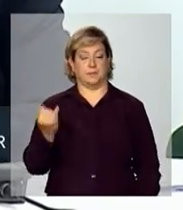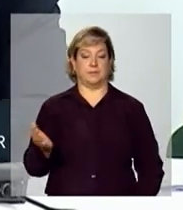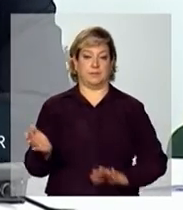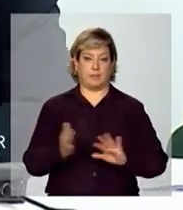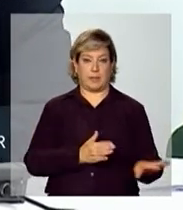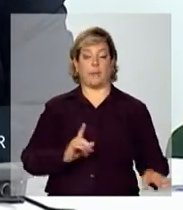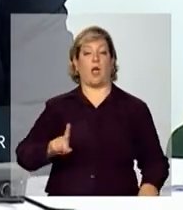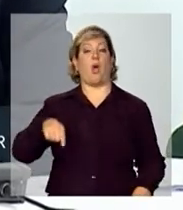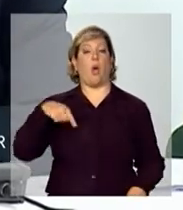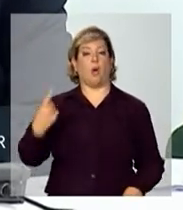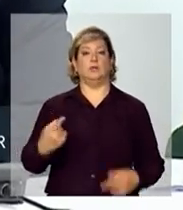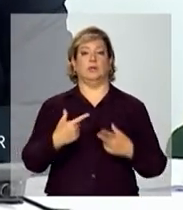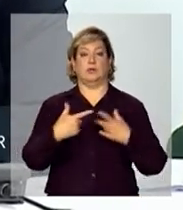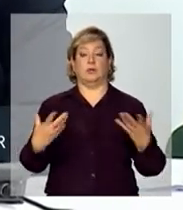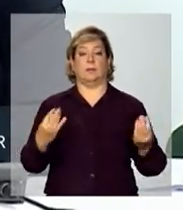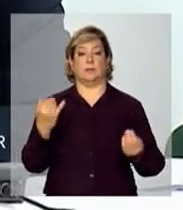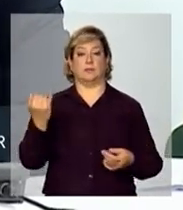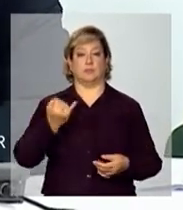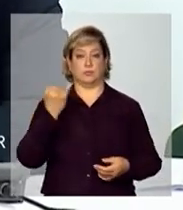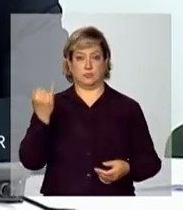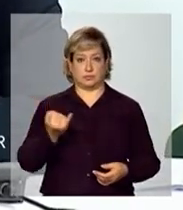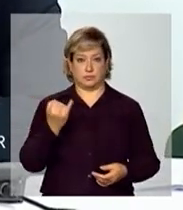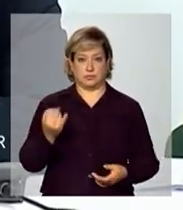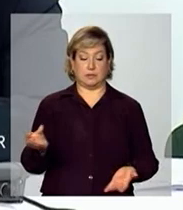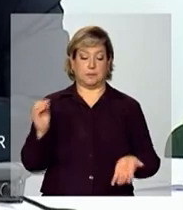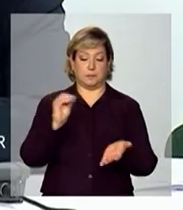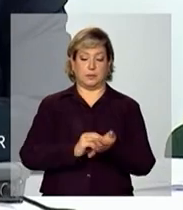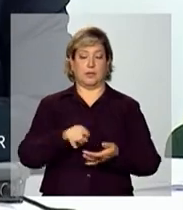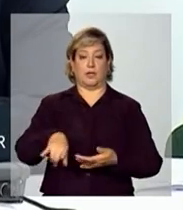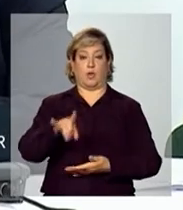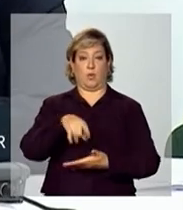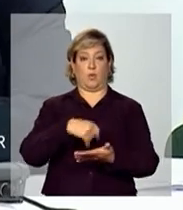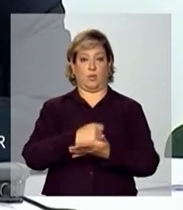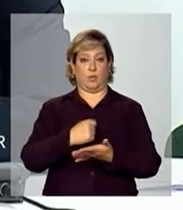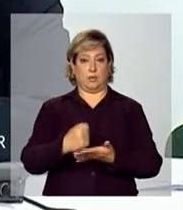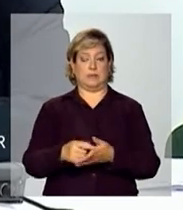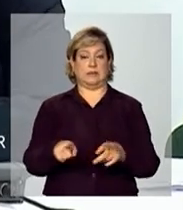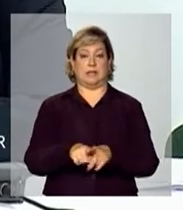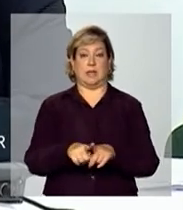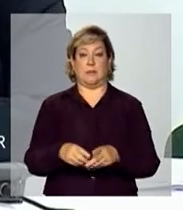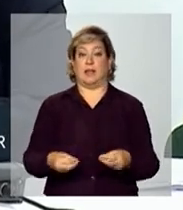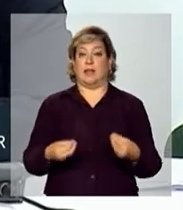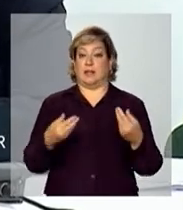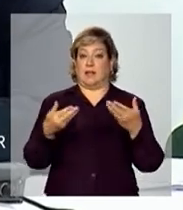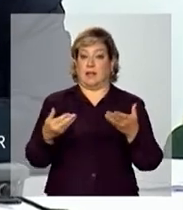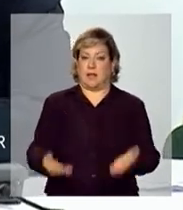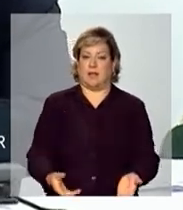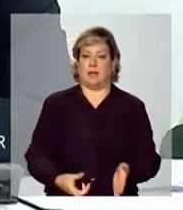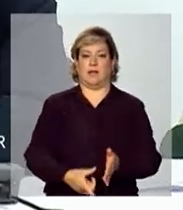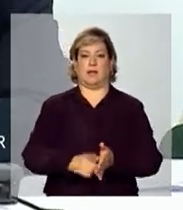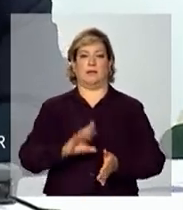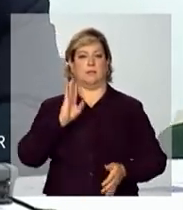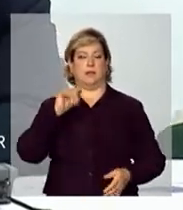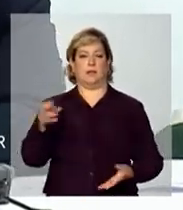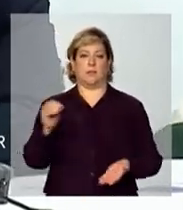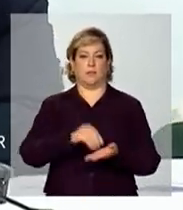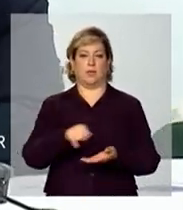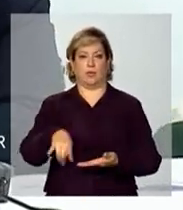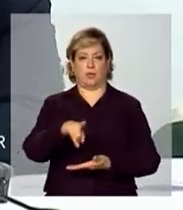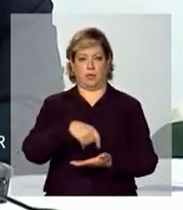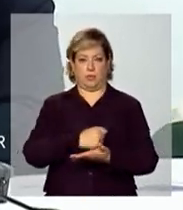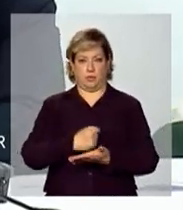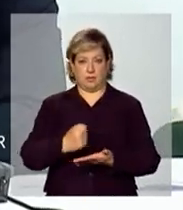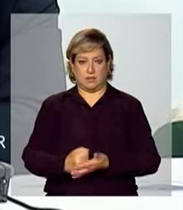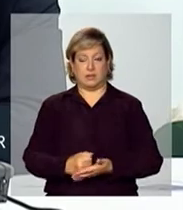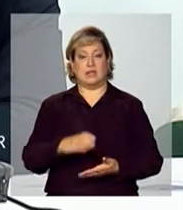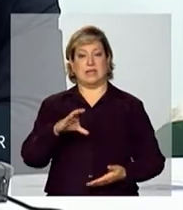passo muito relevante além de incluirmos nos contratos portanto além de ele tem que entregar previamente incluindo o contrato o